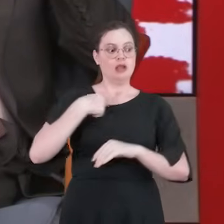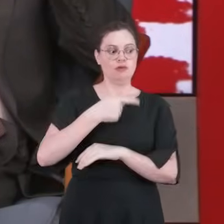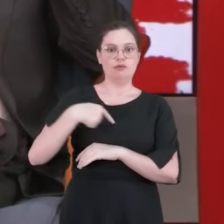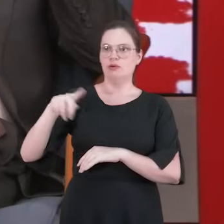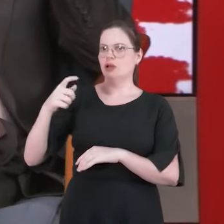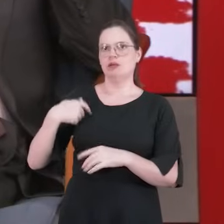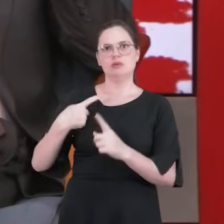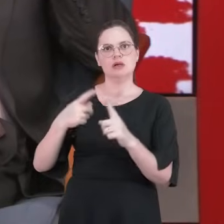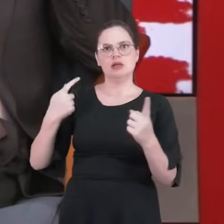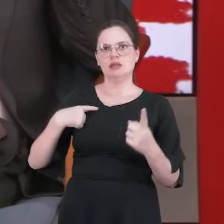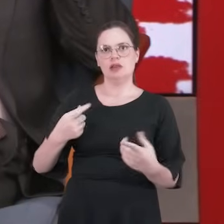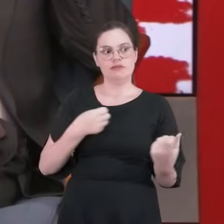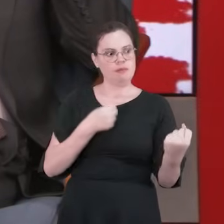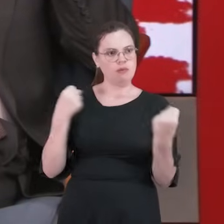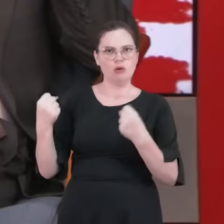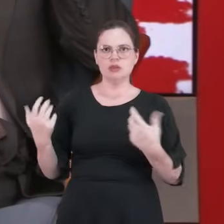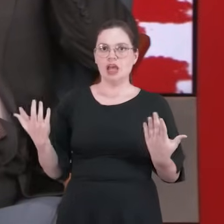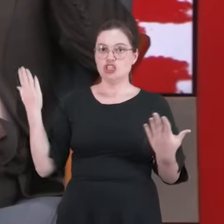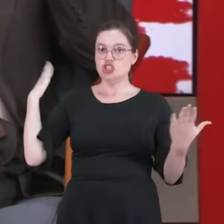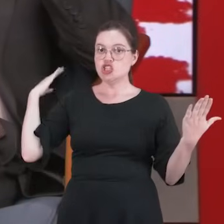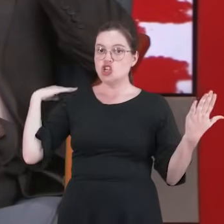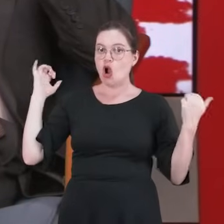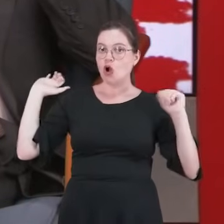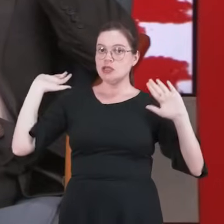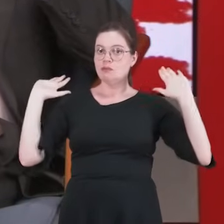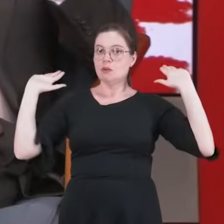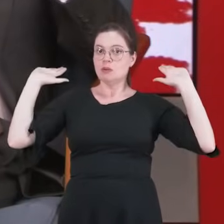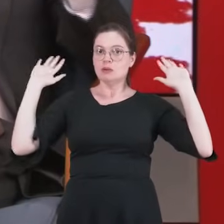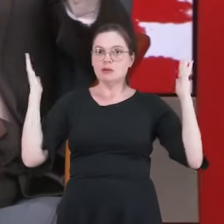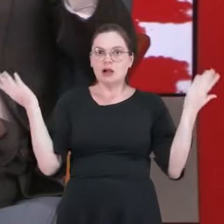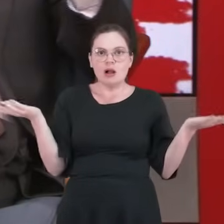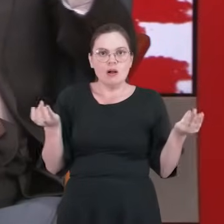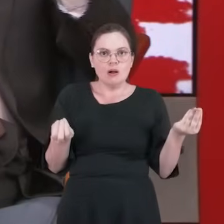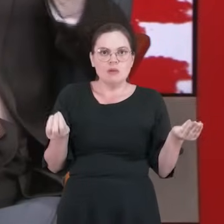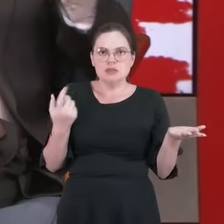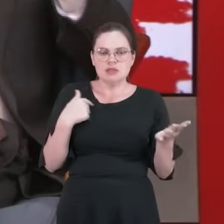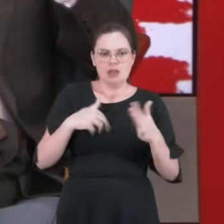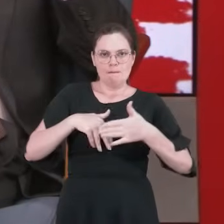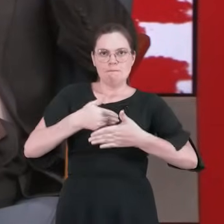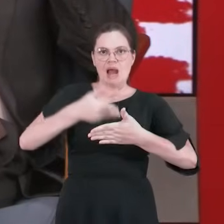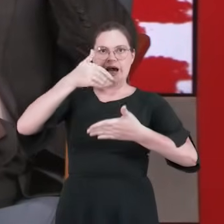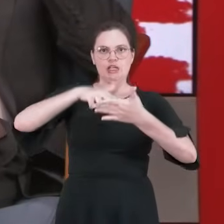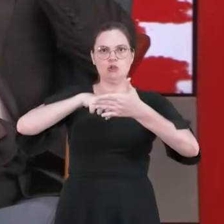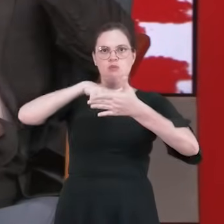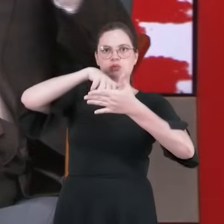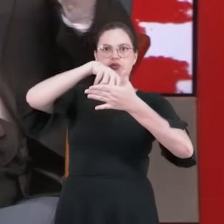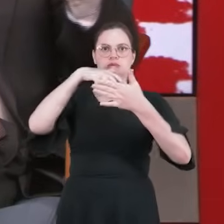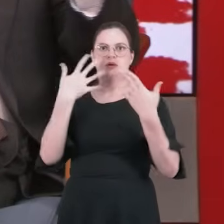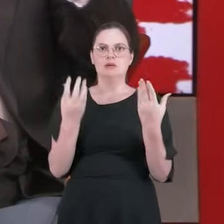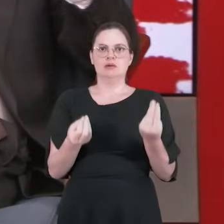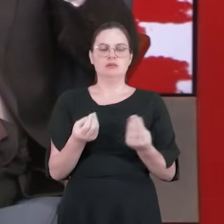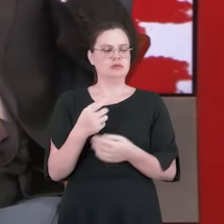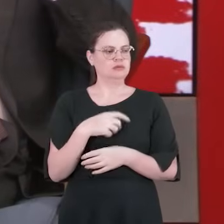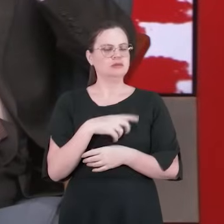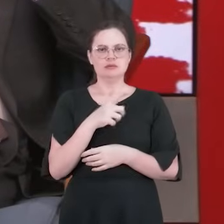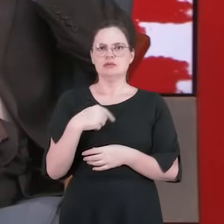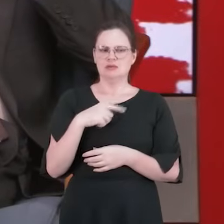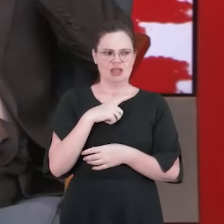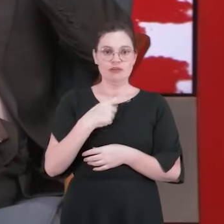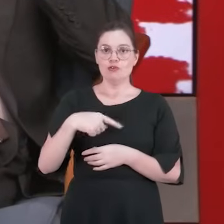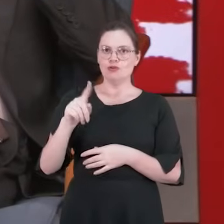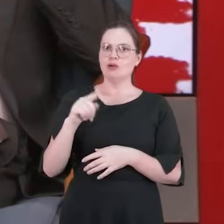isso deve ser muito poder. E essa pessoa foi lá e teve até uma experiência mesmo, e se converteu e tal,